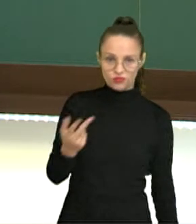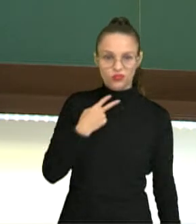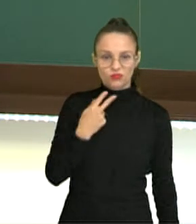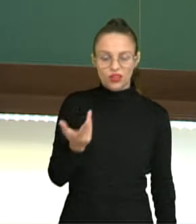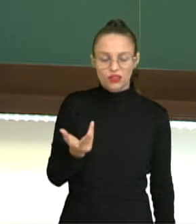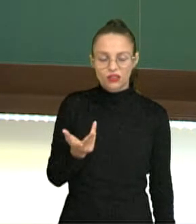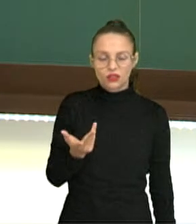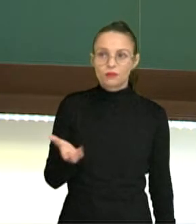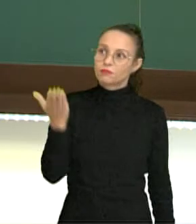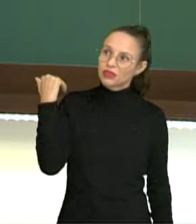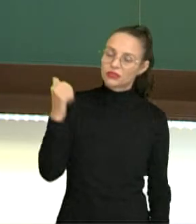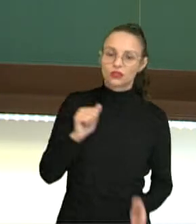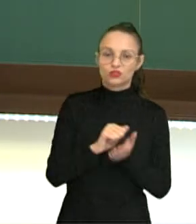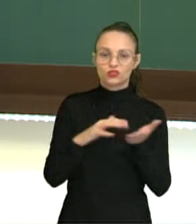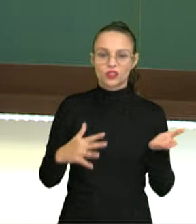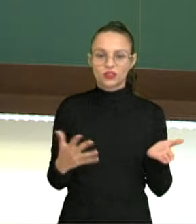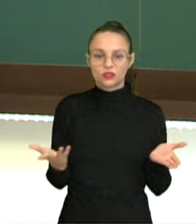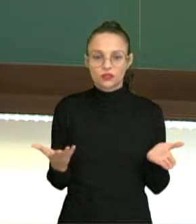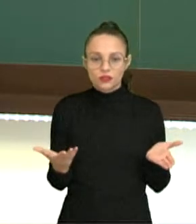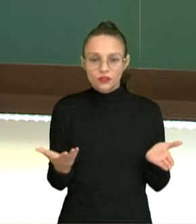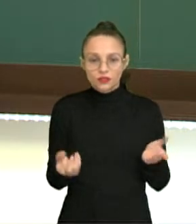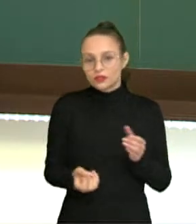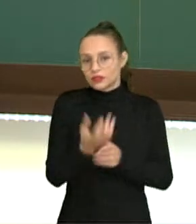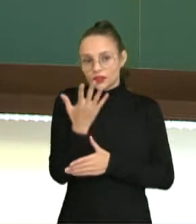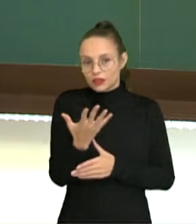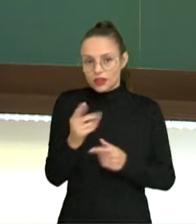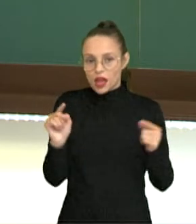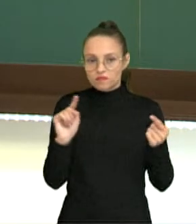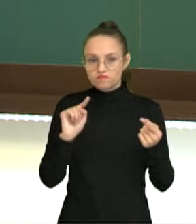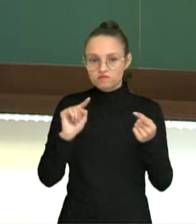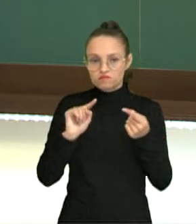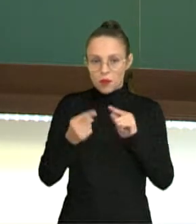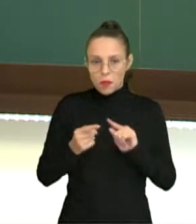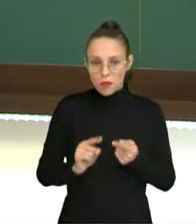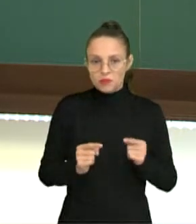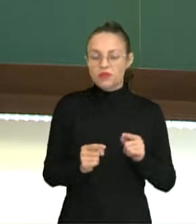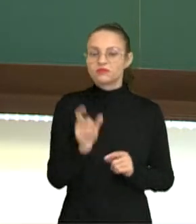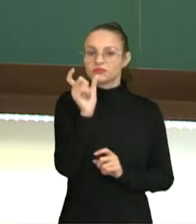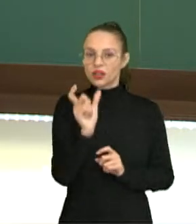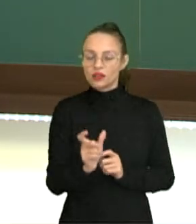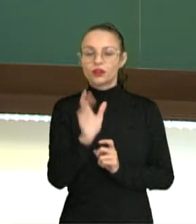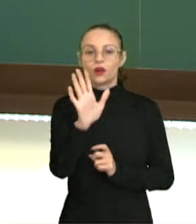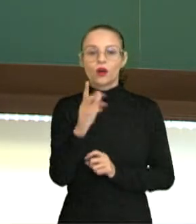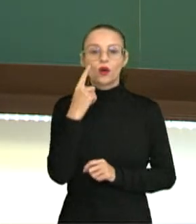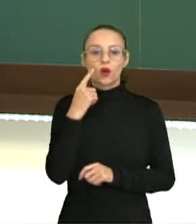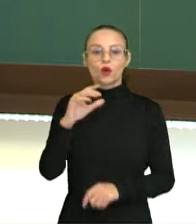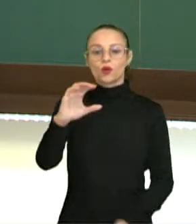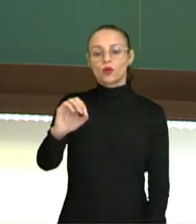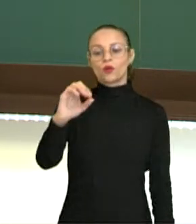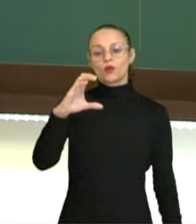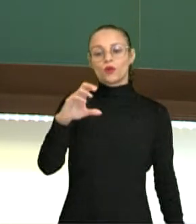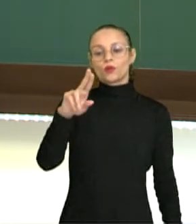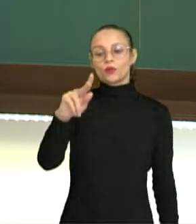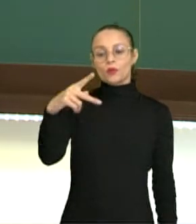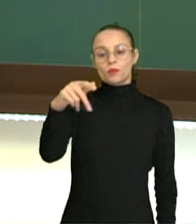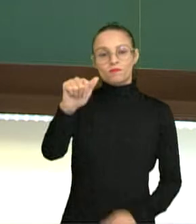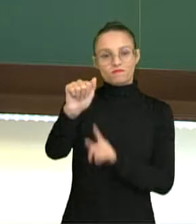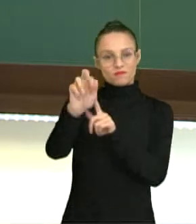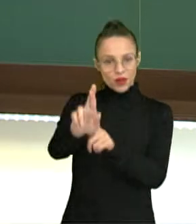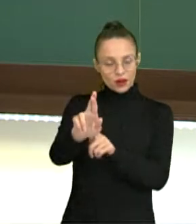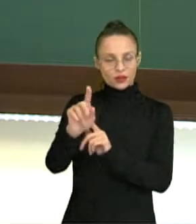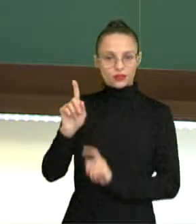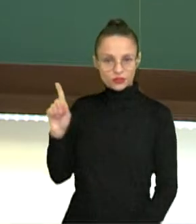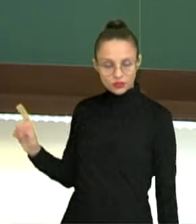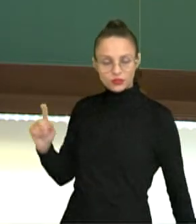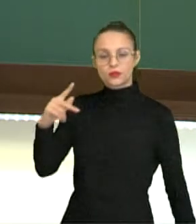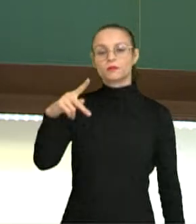no passado? Não. Só se eu criar um neologismo. Então, eu sei que ocupariam é o verbo ocupar, paralisariam